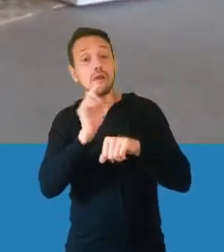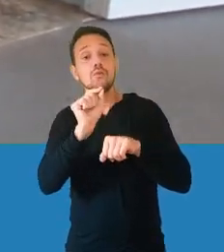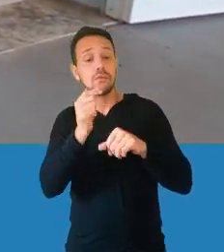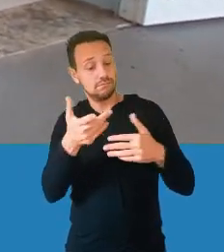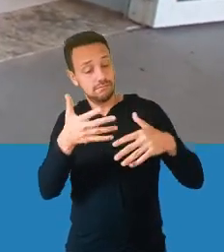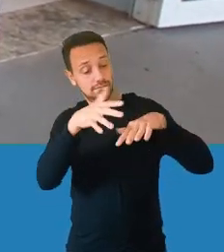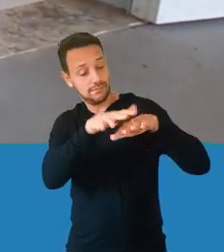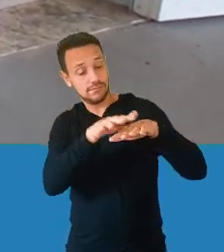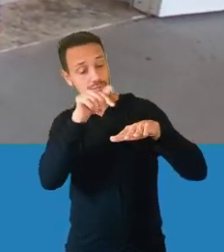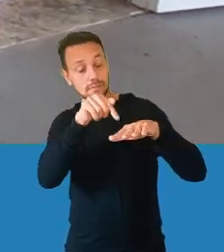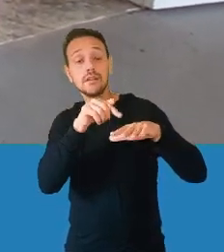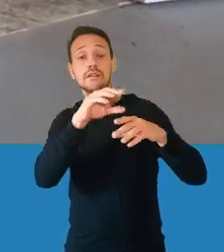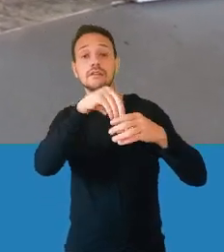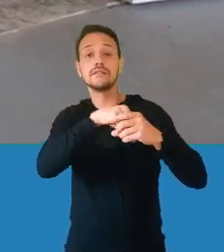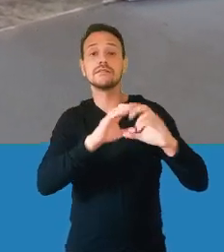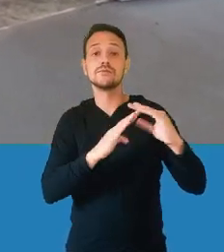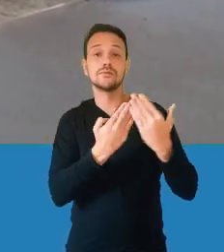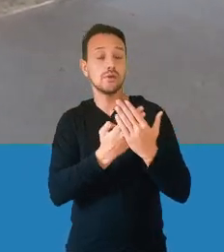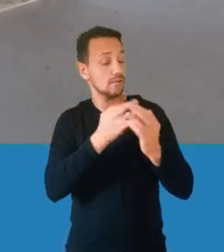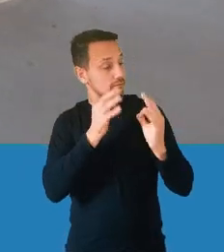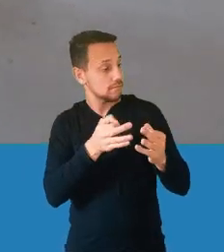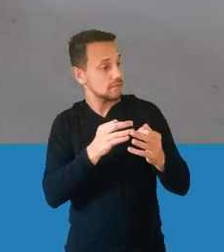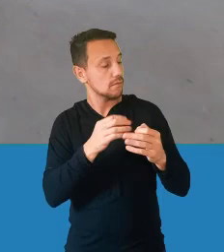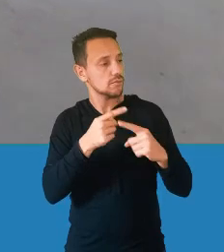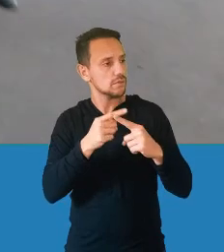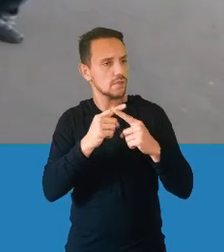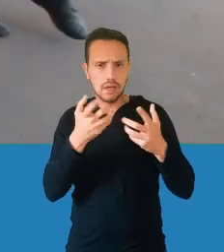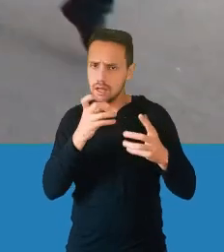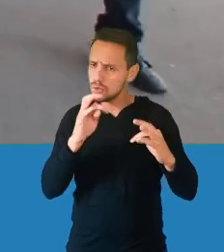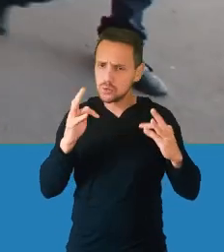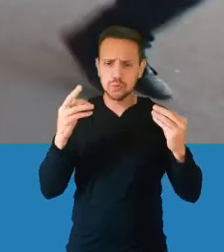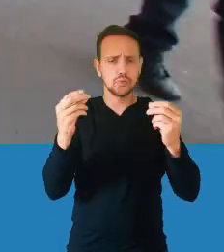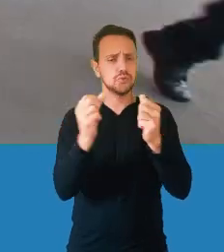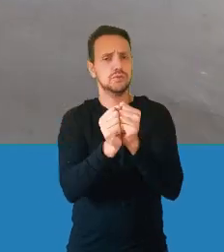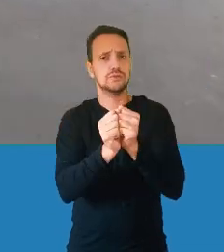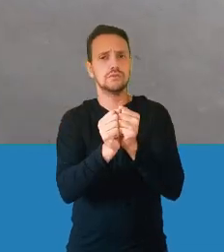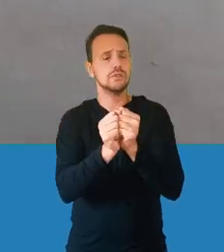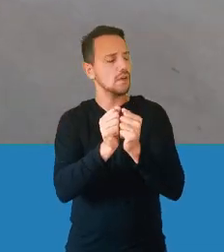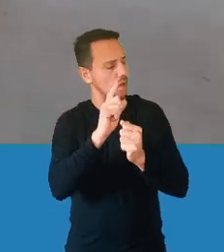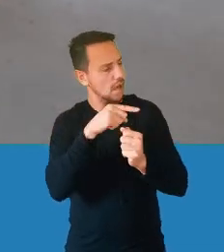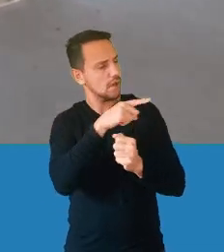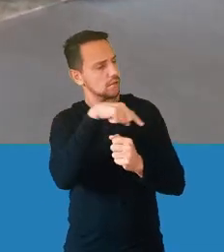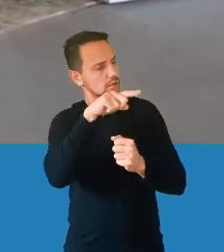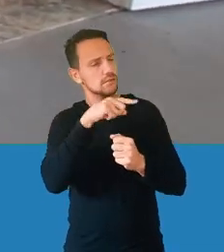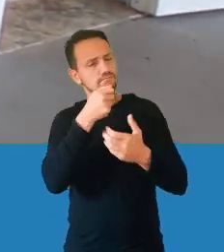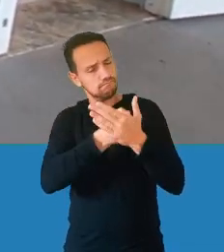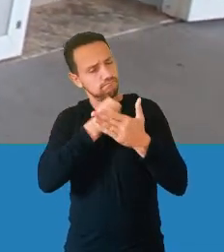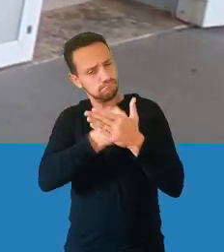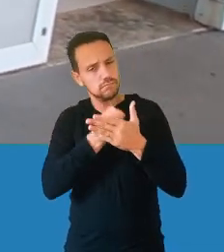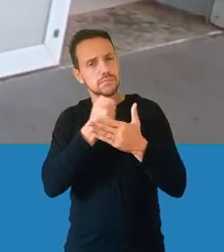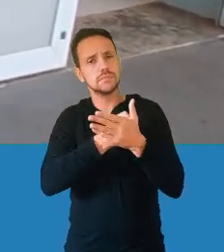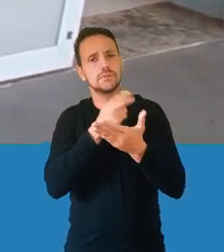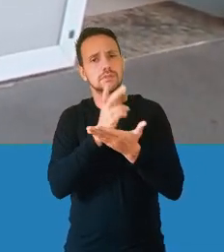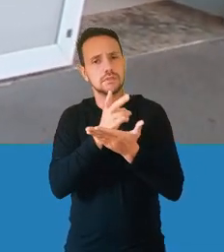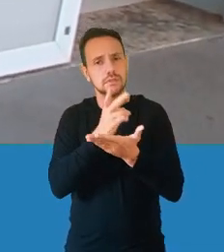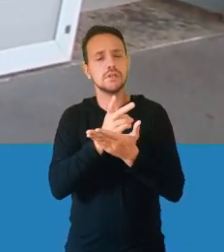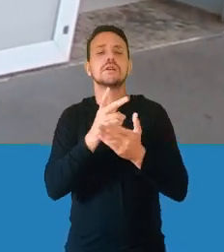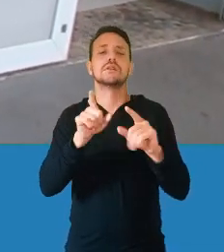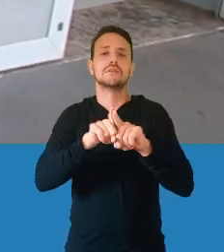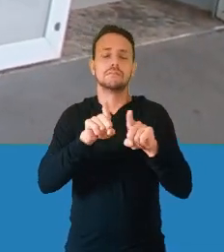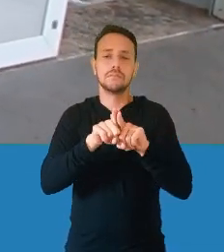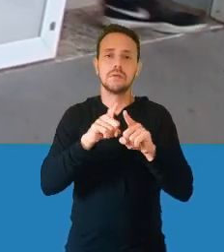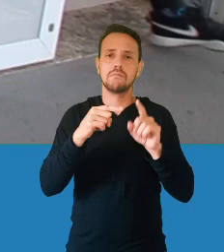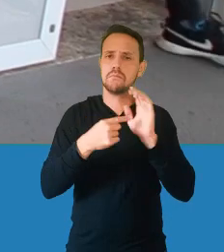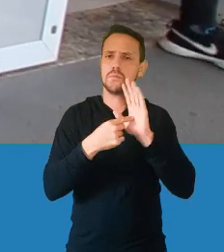em prática a inclusão dentro das escolas, né? A gente quer todo mundo junto, não é isso? Que é o que vocês defendem, que a